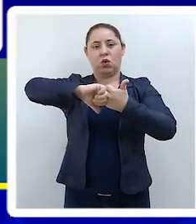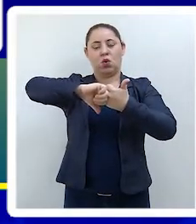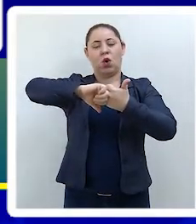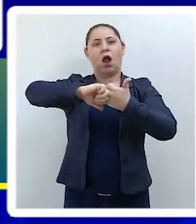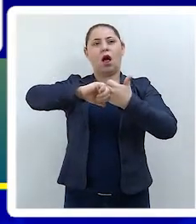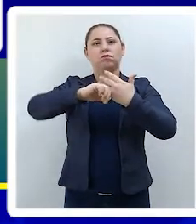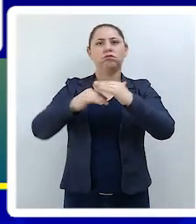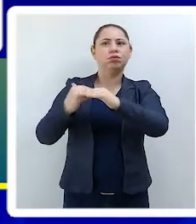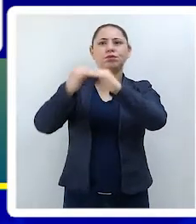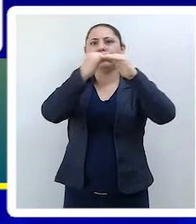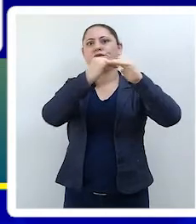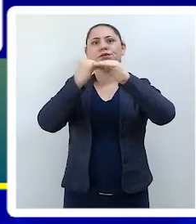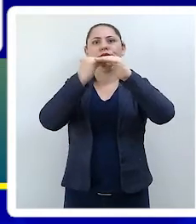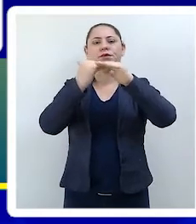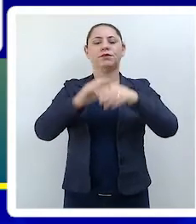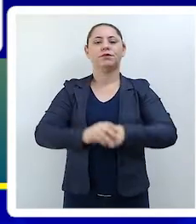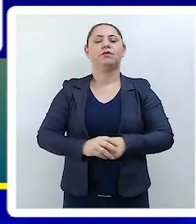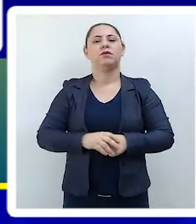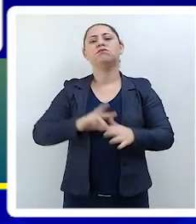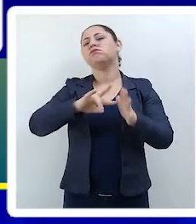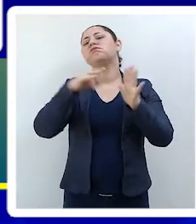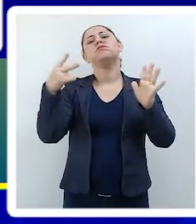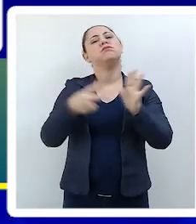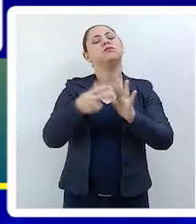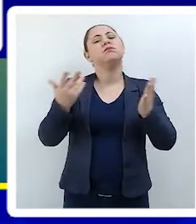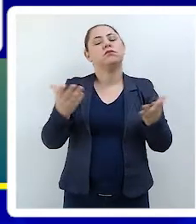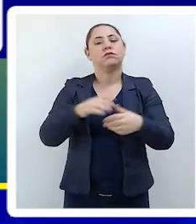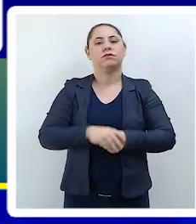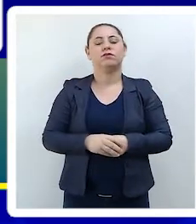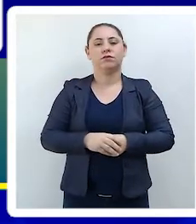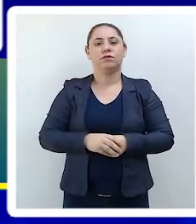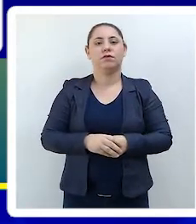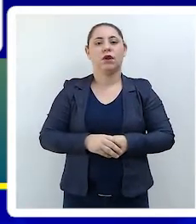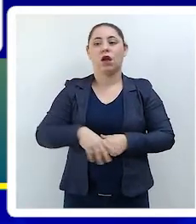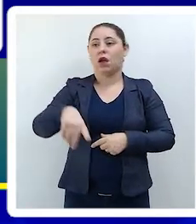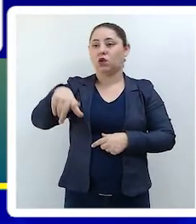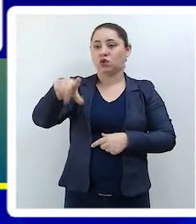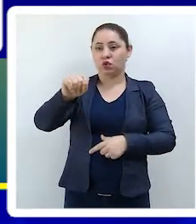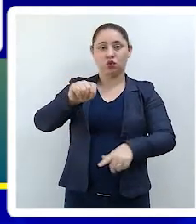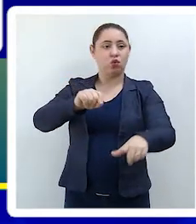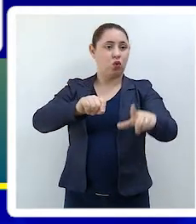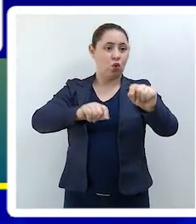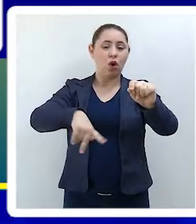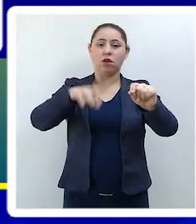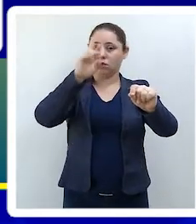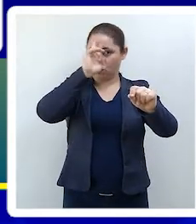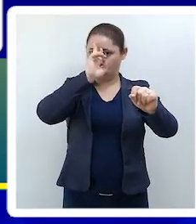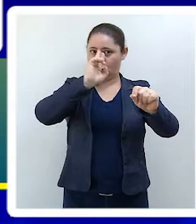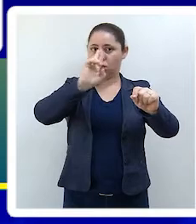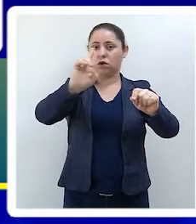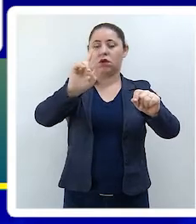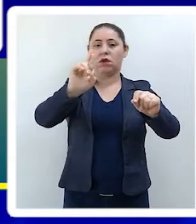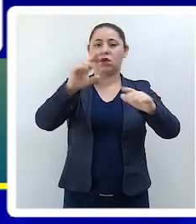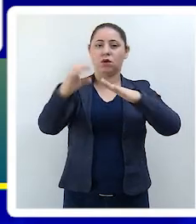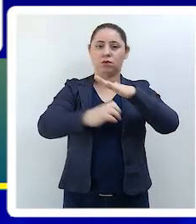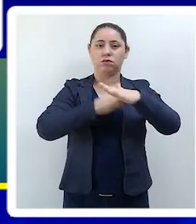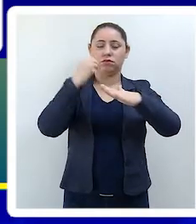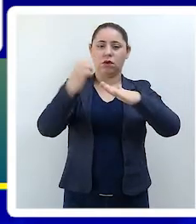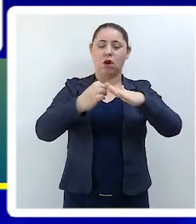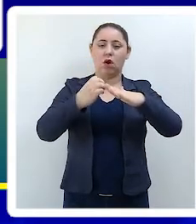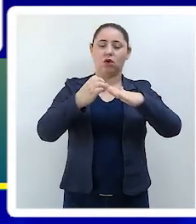alto nível. Então, o que isso significa? Que as escolhas dos líderes de uma empresa, de